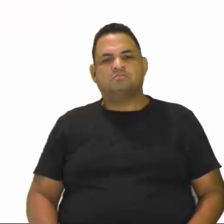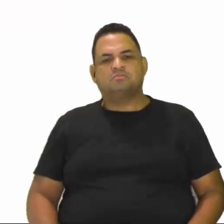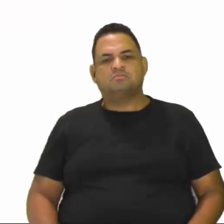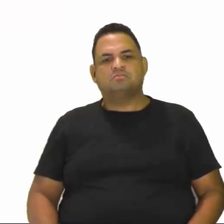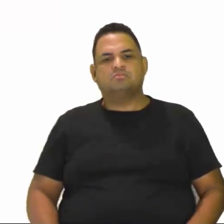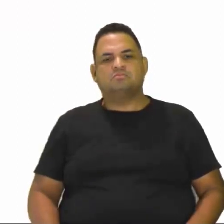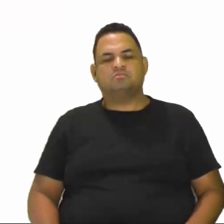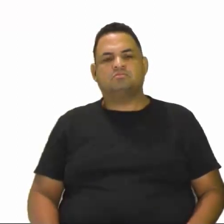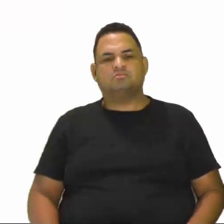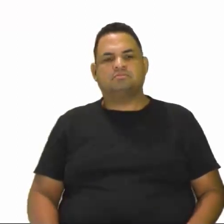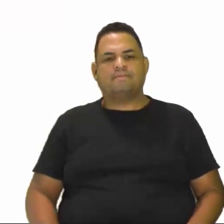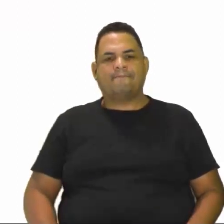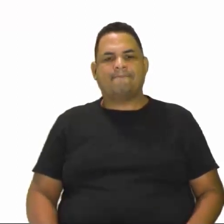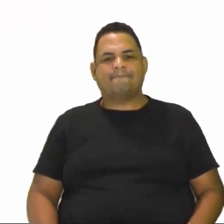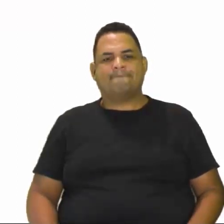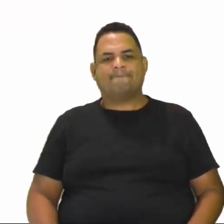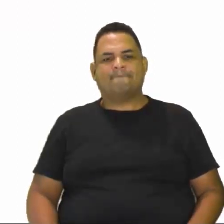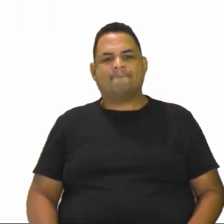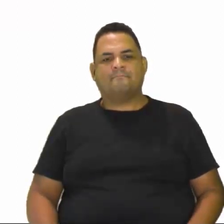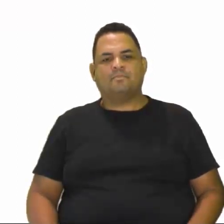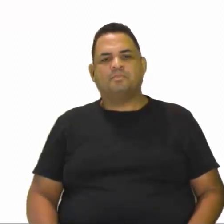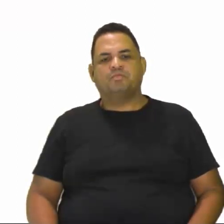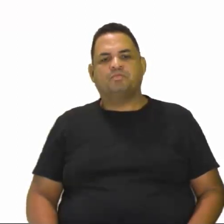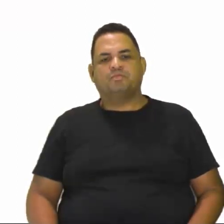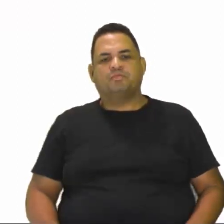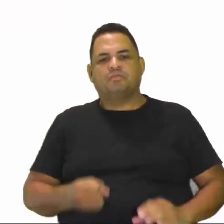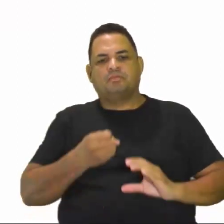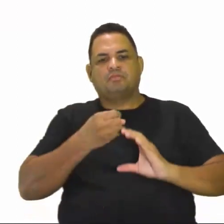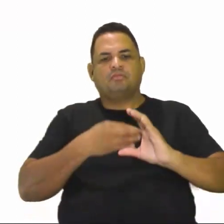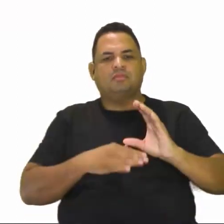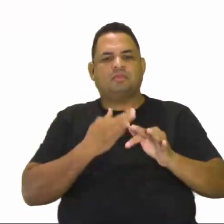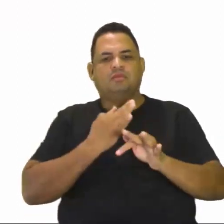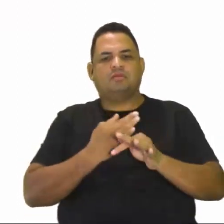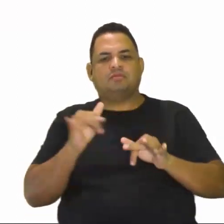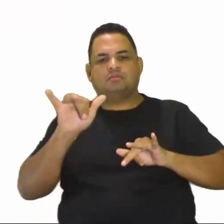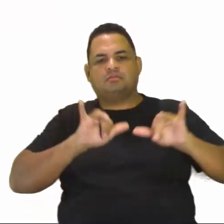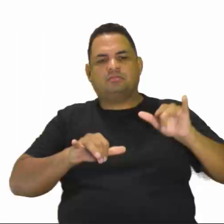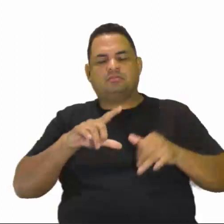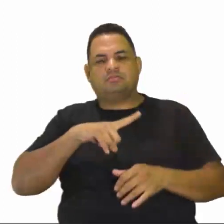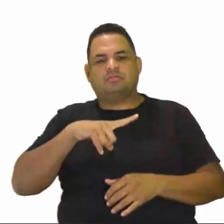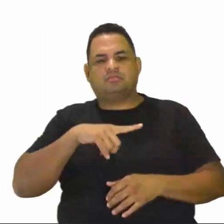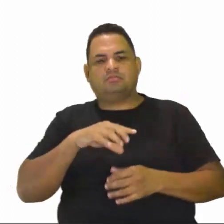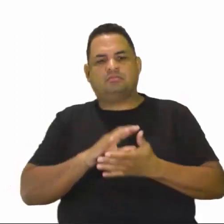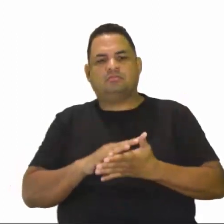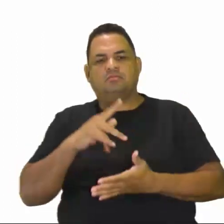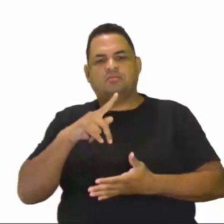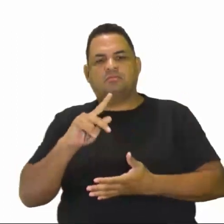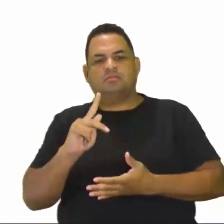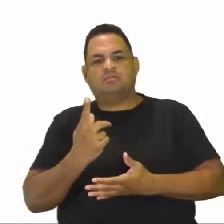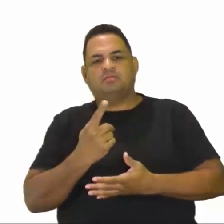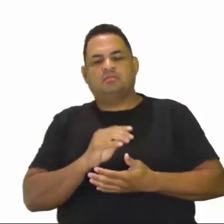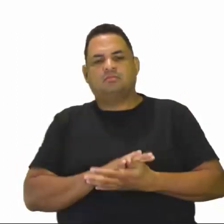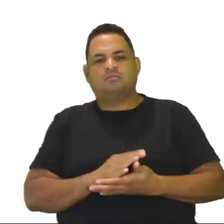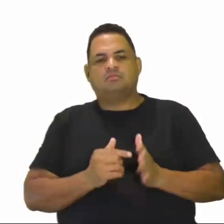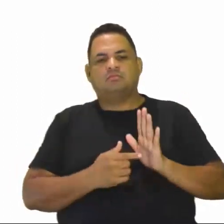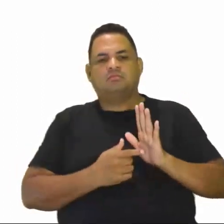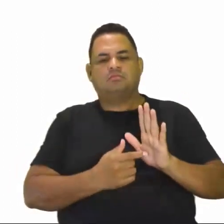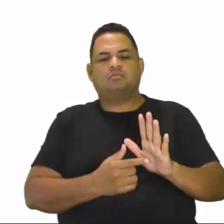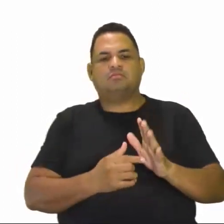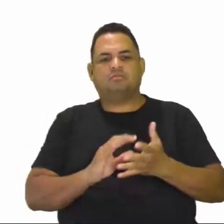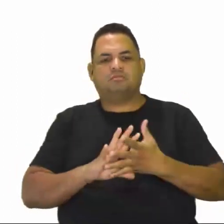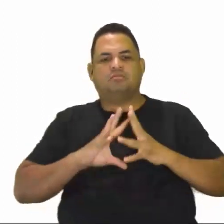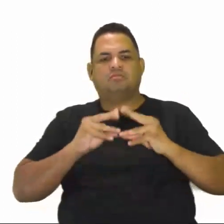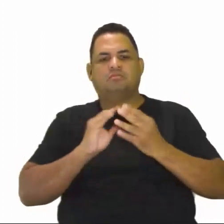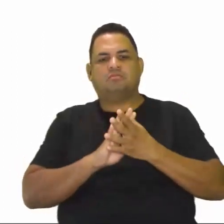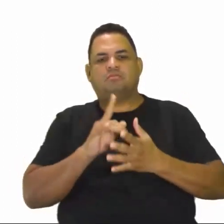composição química provável dela. Nas características físico-químicas nós temos também o pH apresentado.